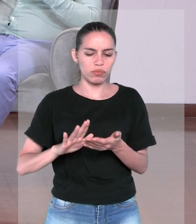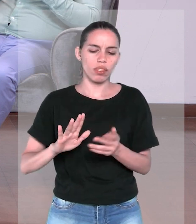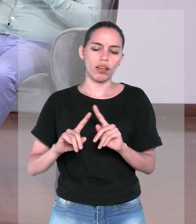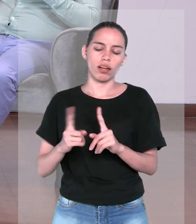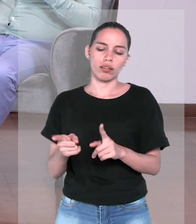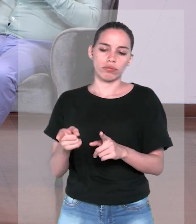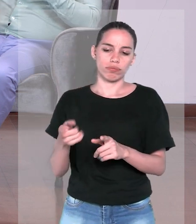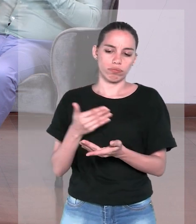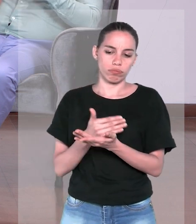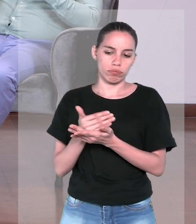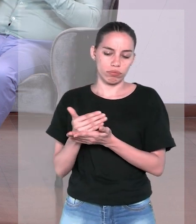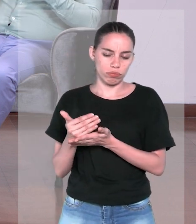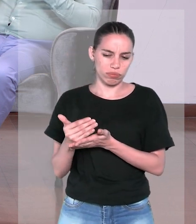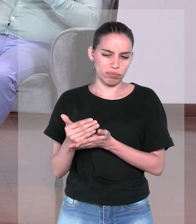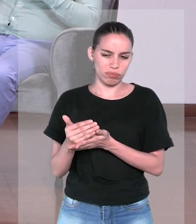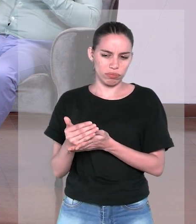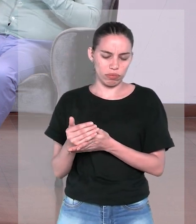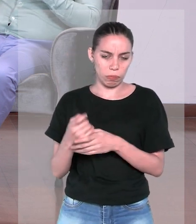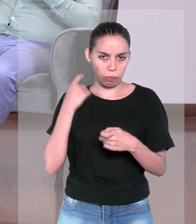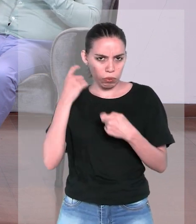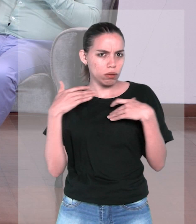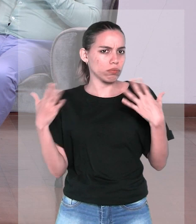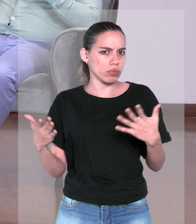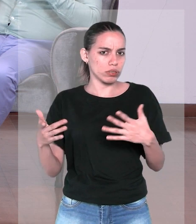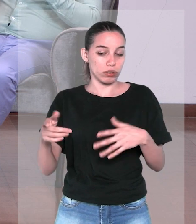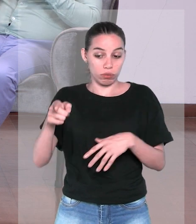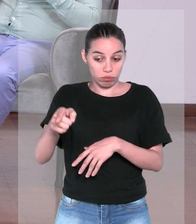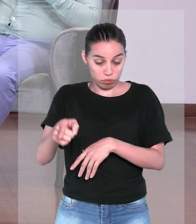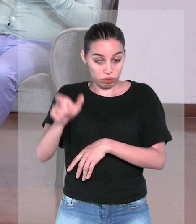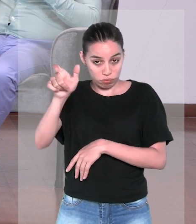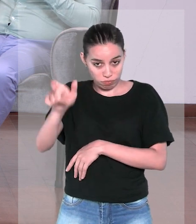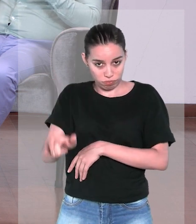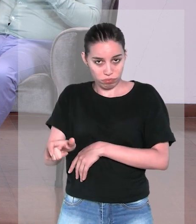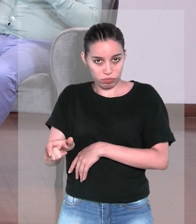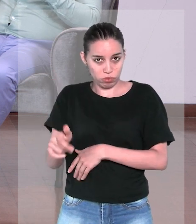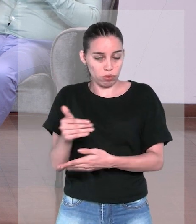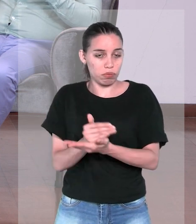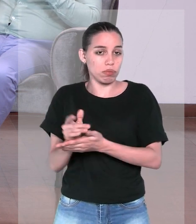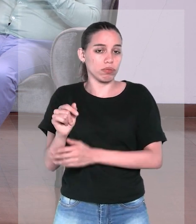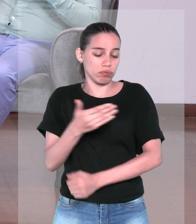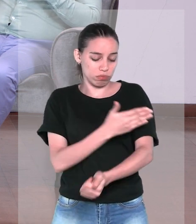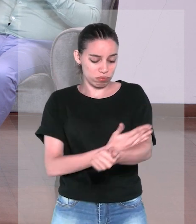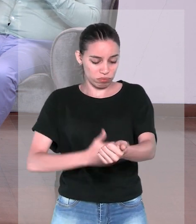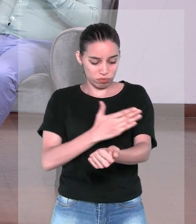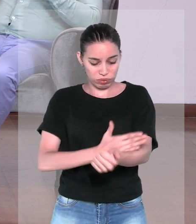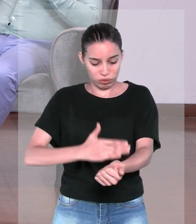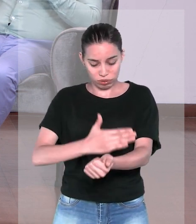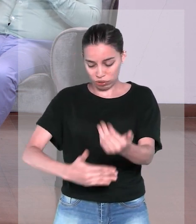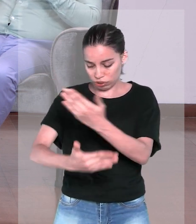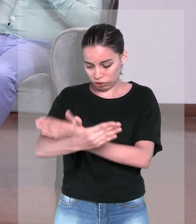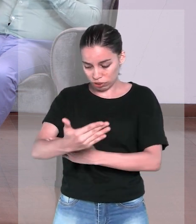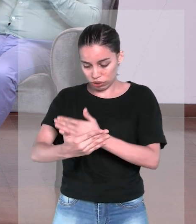Você tinha uma criança que dava conta cognitivamente do que a escola orientava. Então,